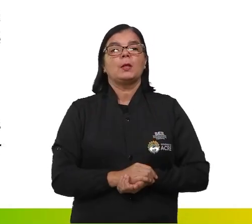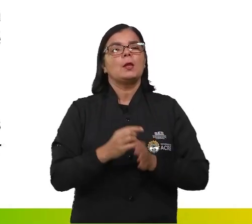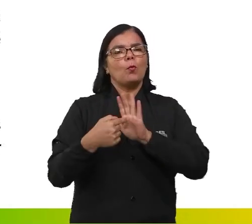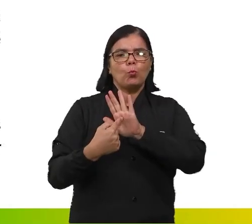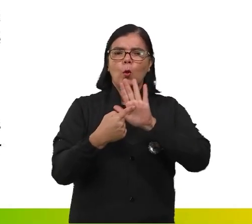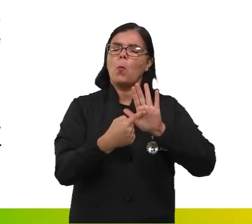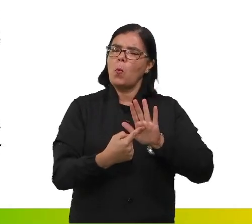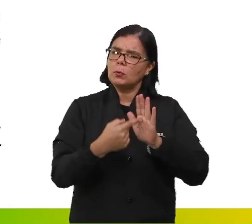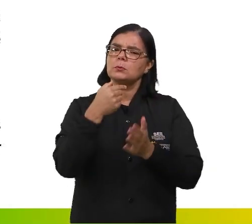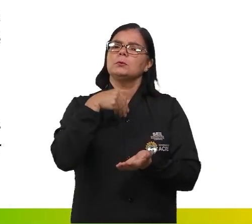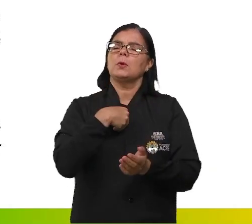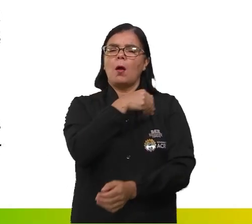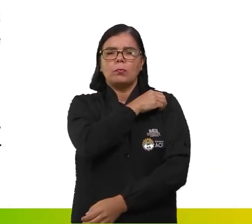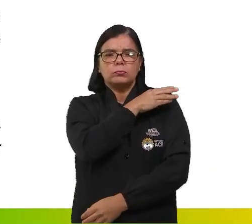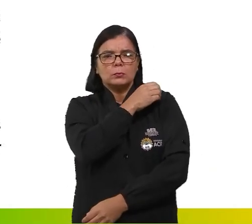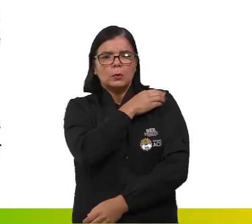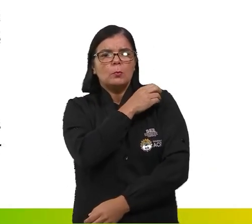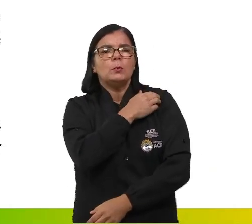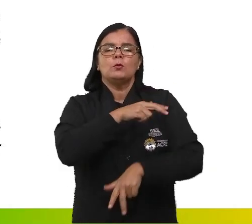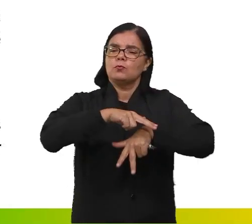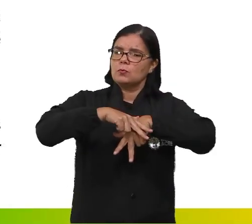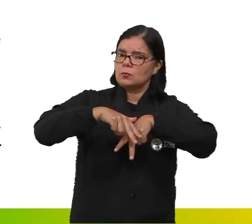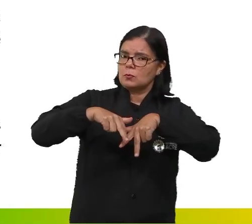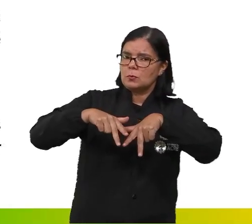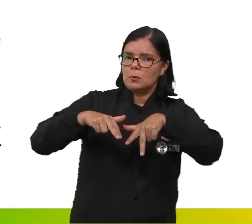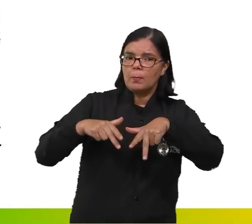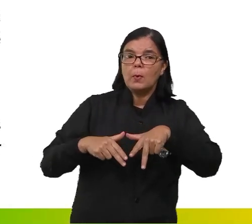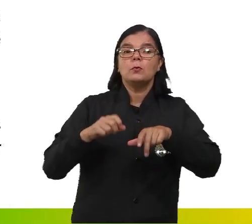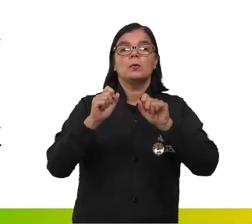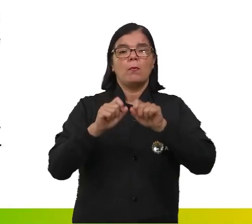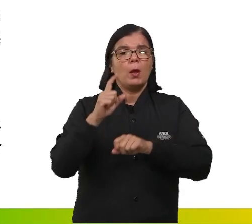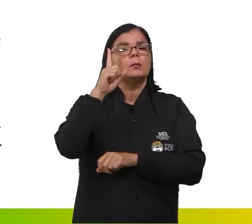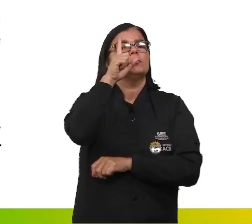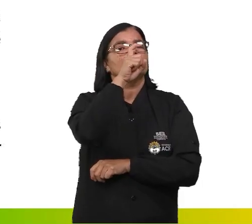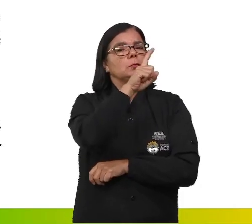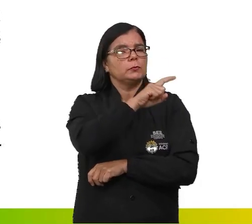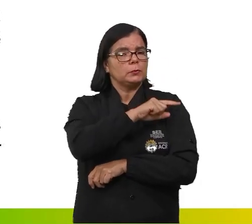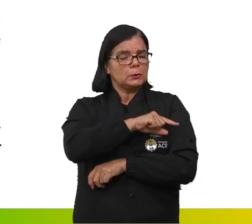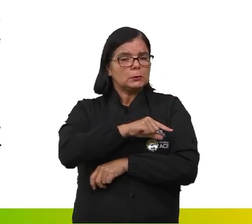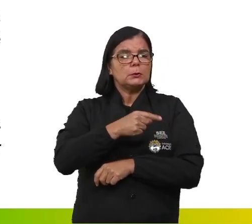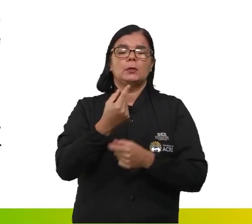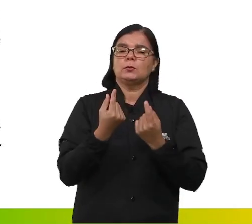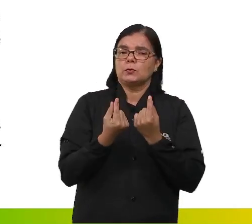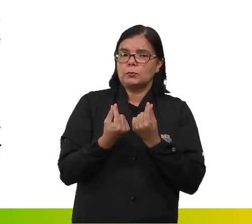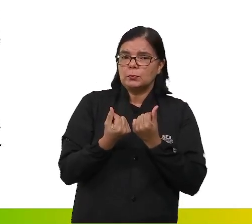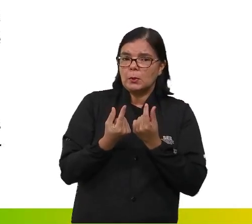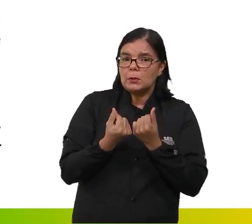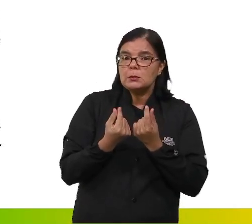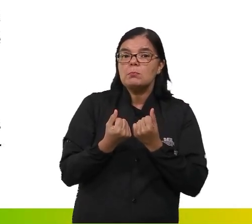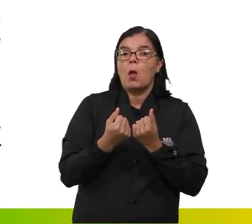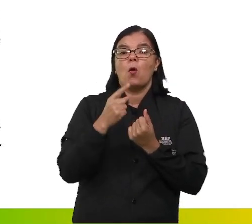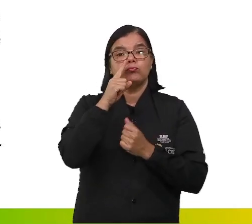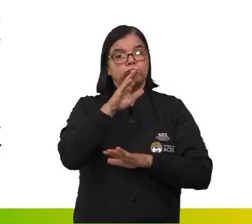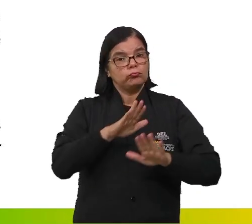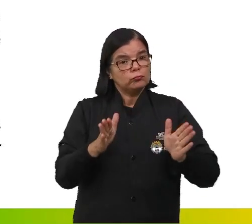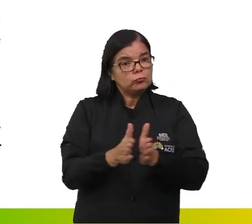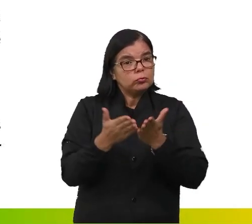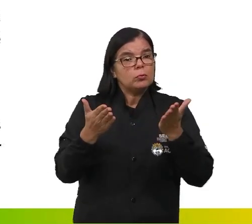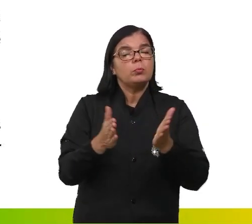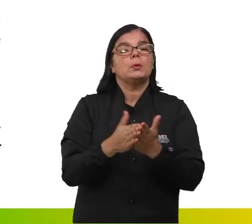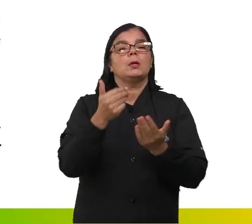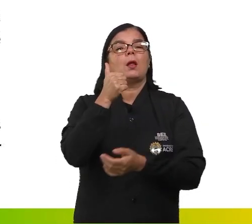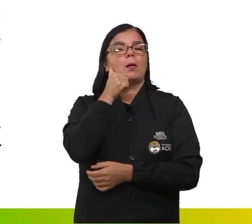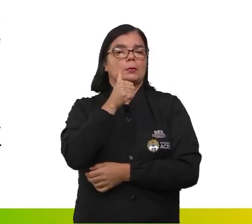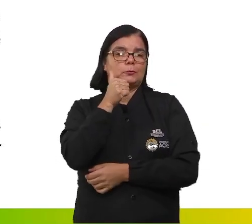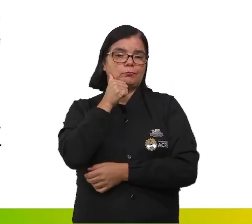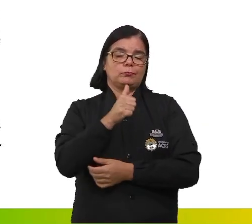que demonstra uma discriminação de gênero e pode levar a dificuldades financeiras e maior risco de